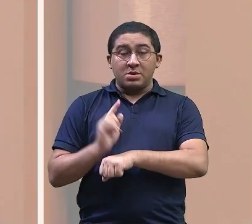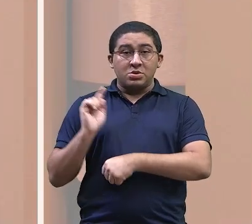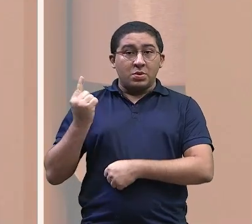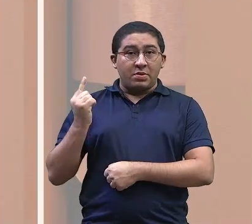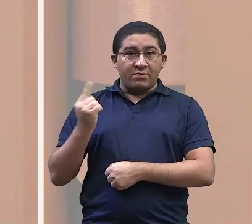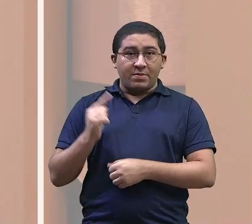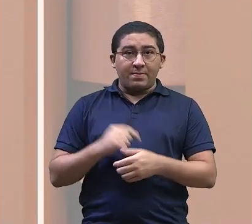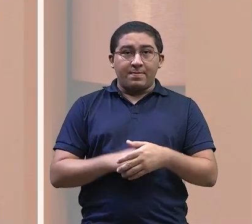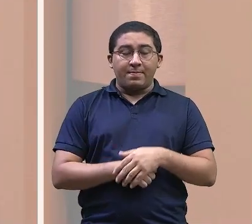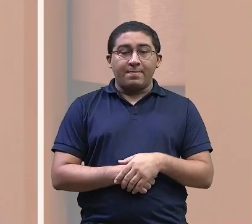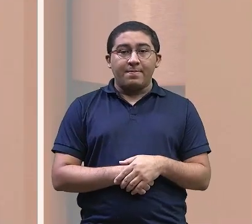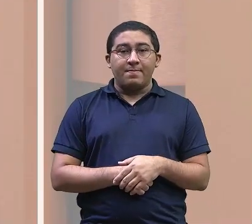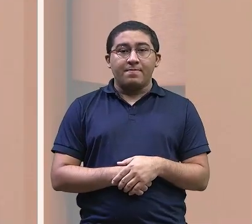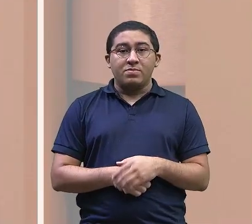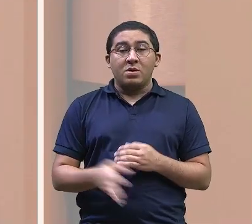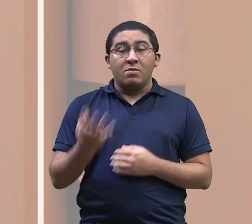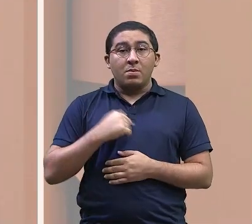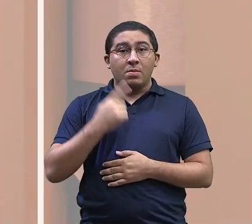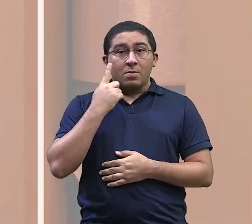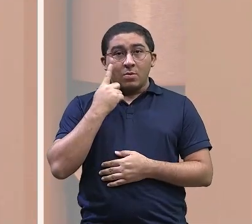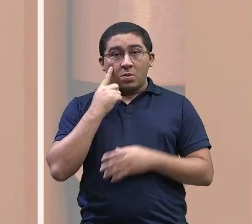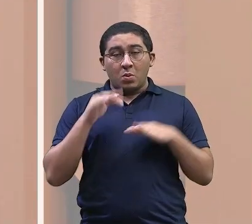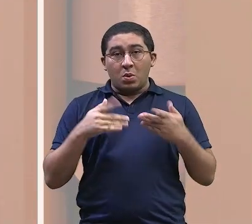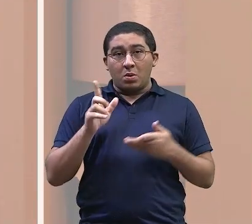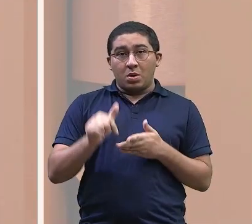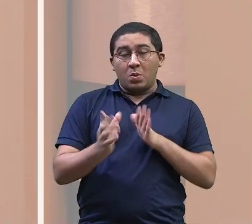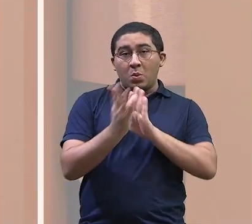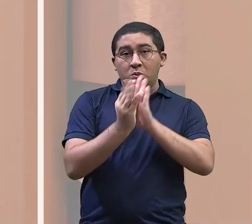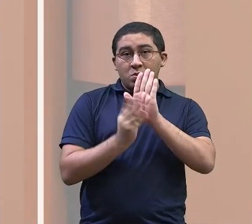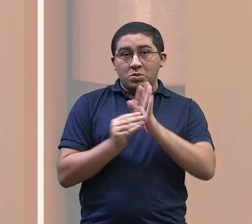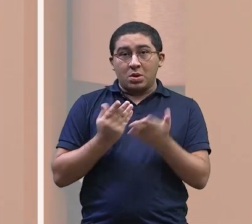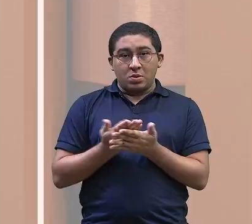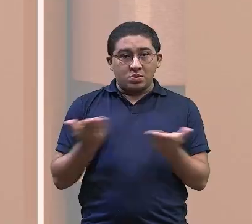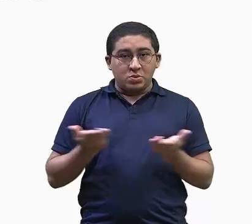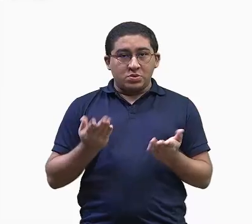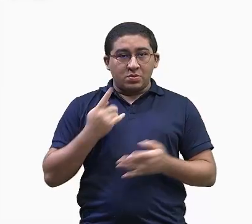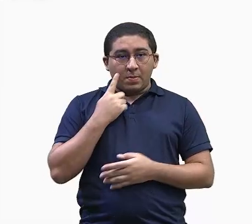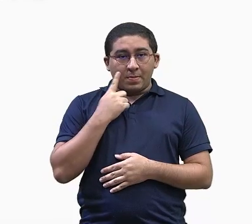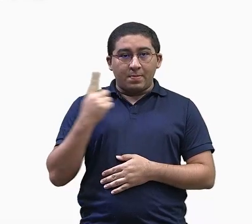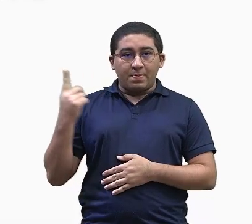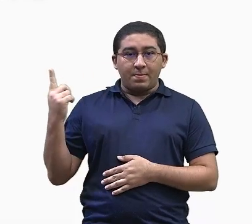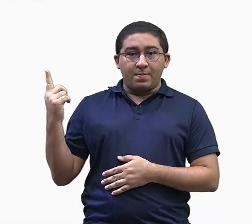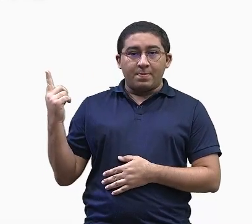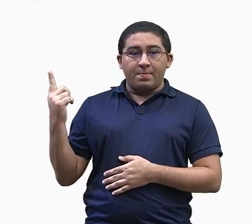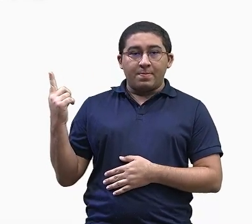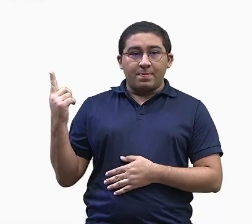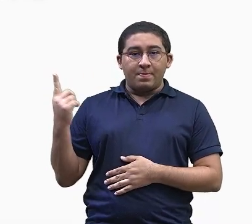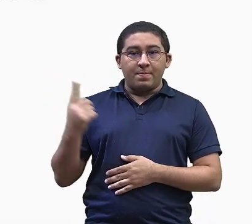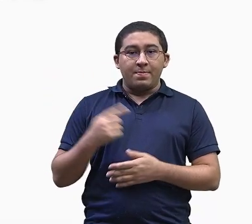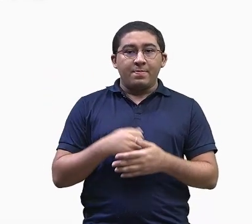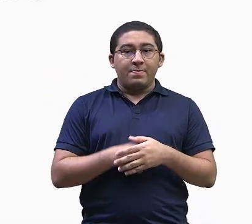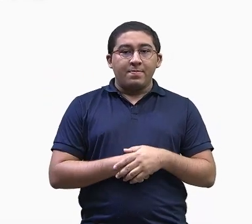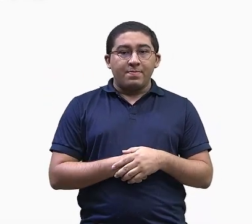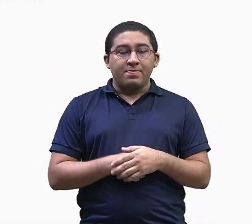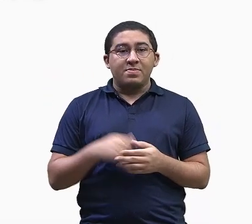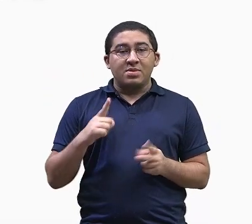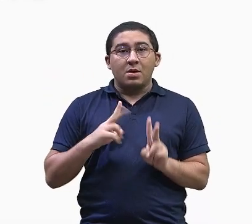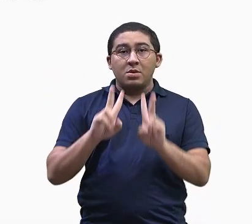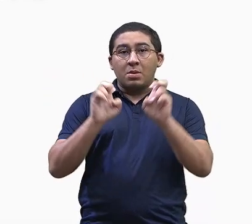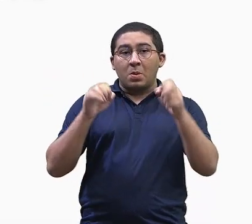de Geografia. Vamos verificar qual é o nosso objeto de conhecimento? Então, temos aí o nosso